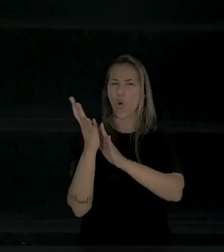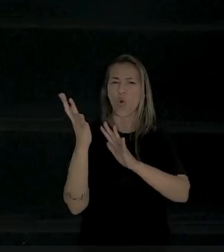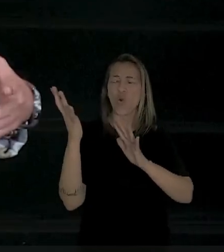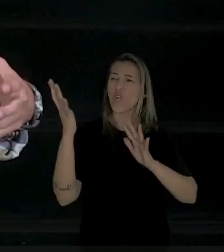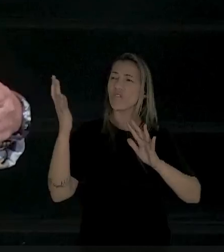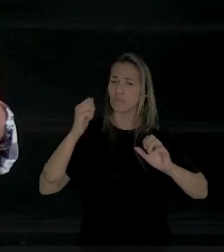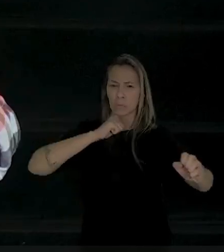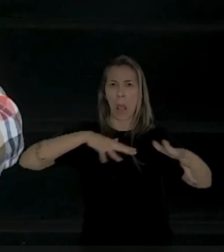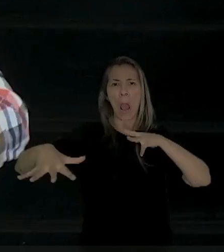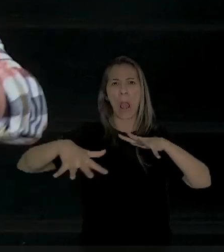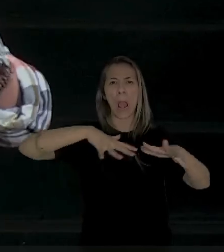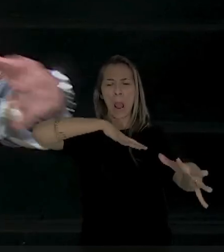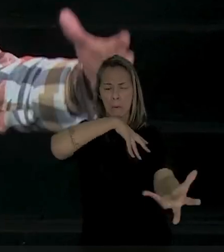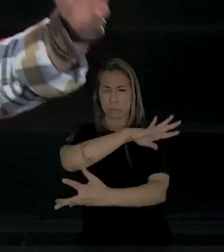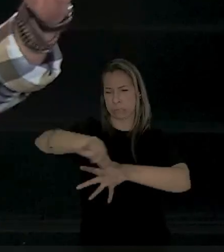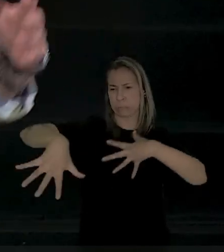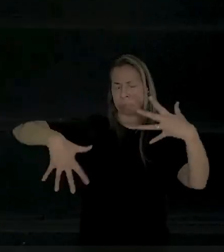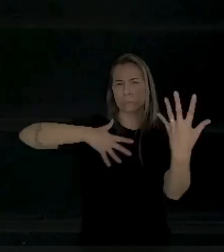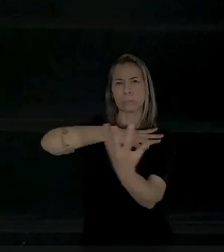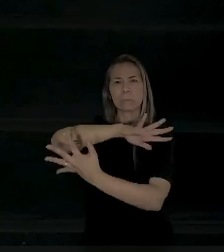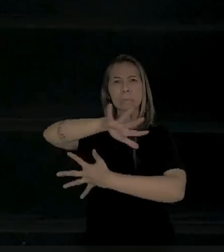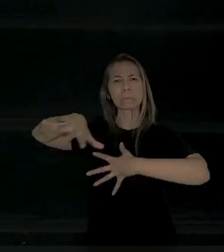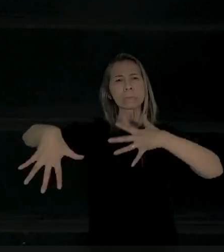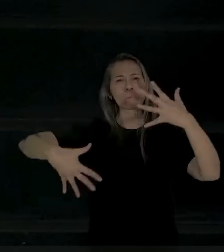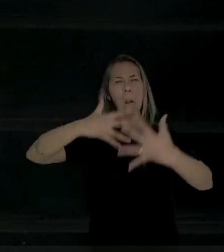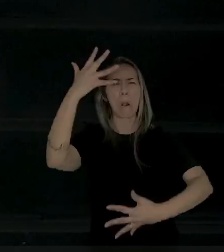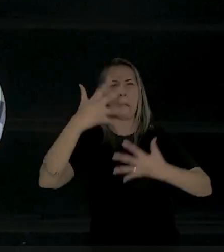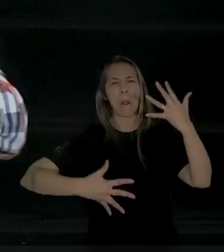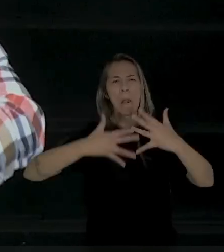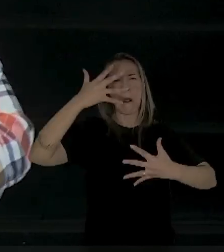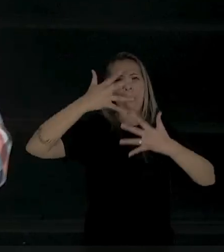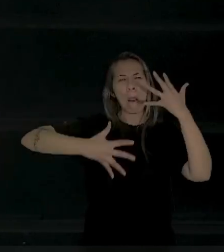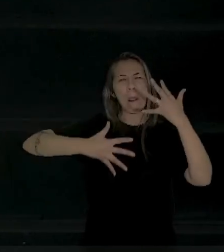O terremoto desorganiza. E